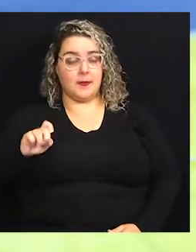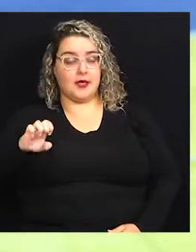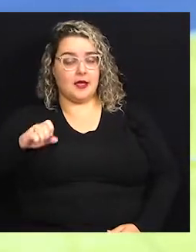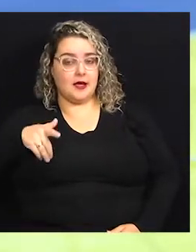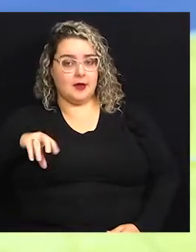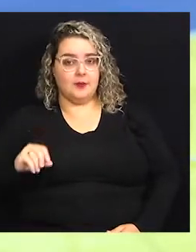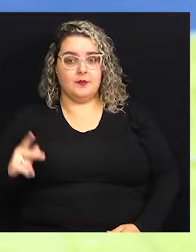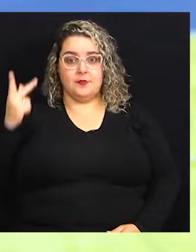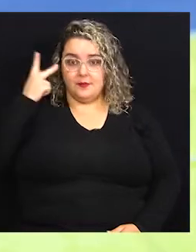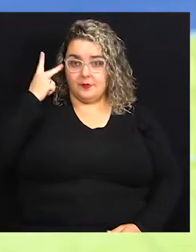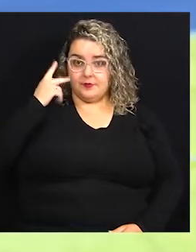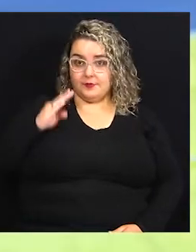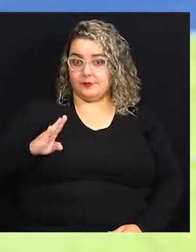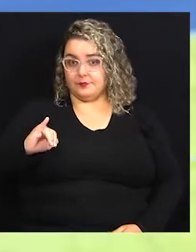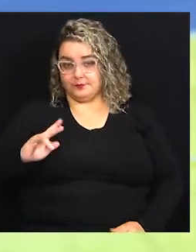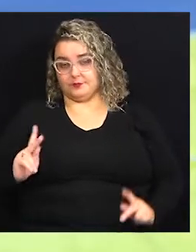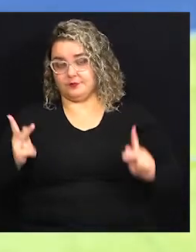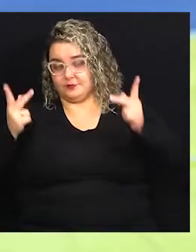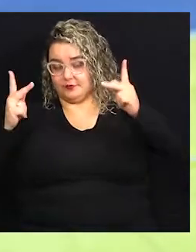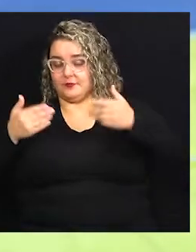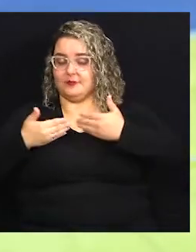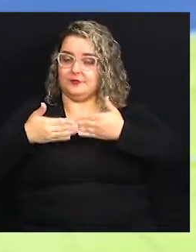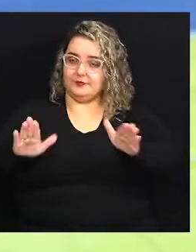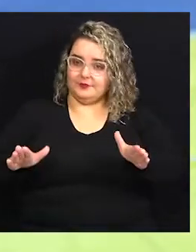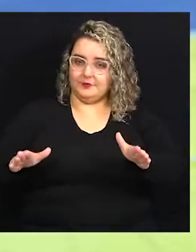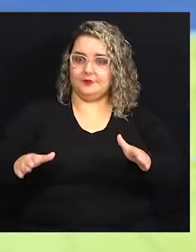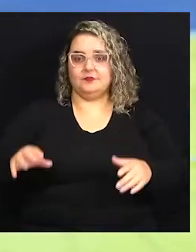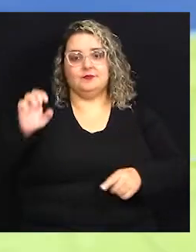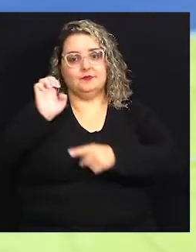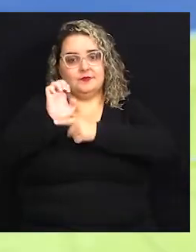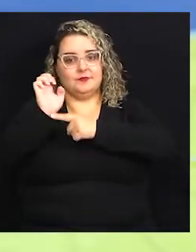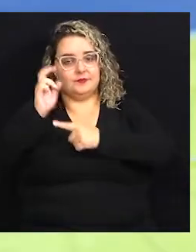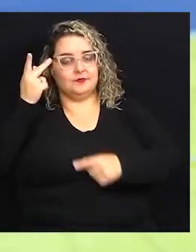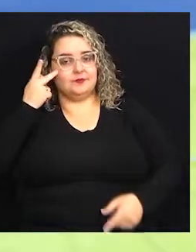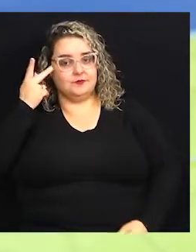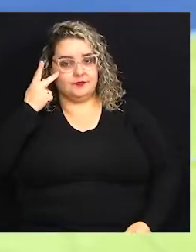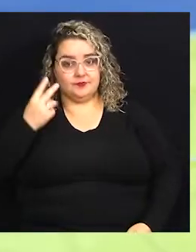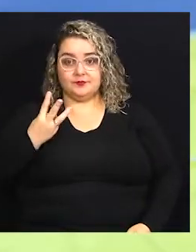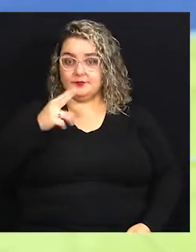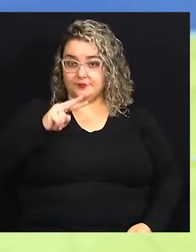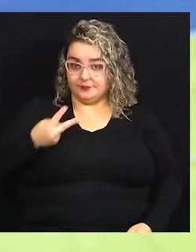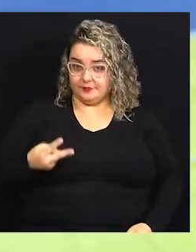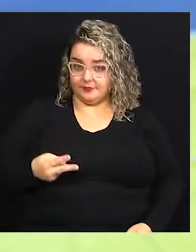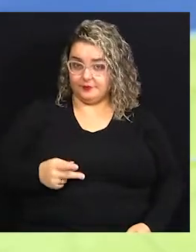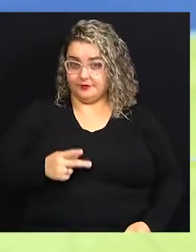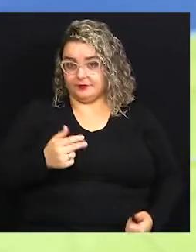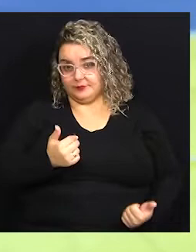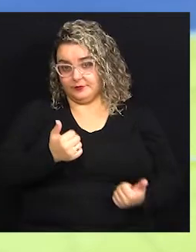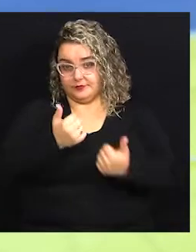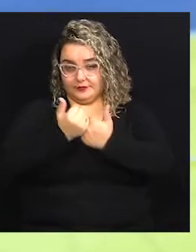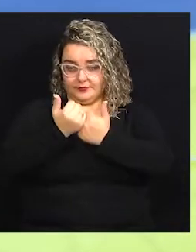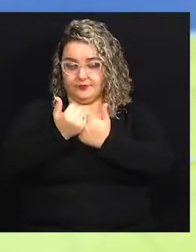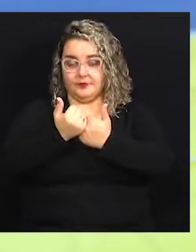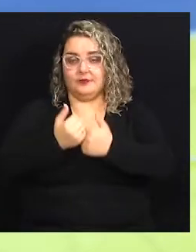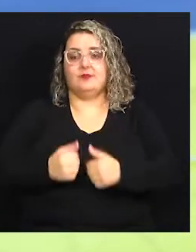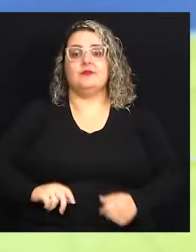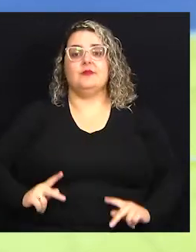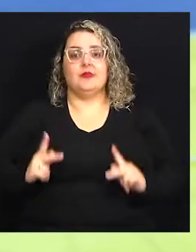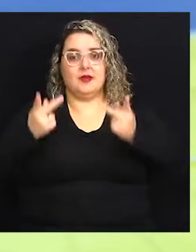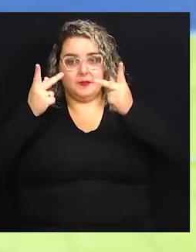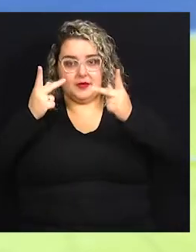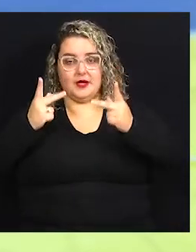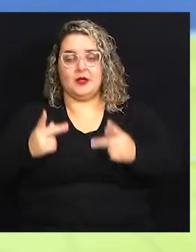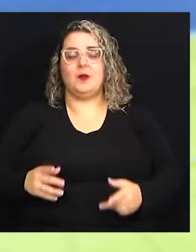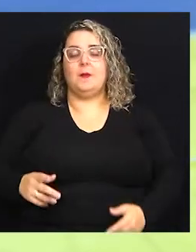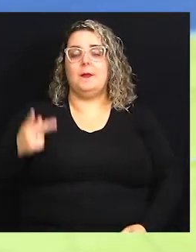bicampeão dos Jogos Abertos do estado de São Paulo, 3 vezes vice-campeão paulista, já foi vice-campeão